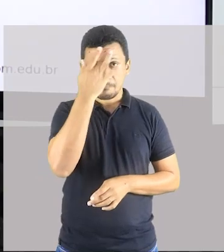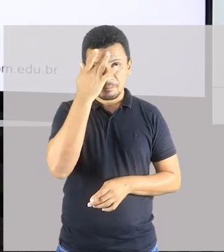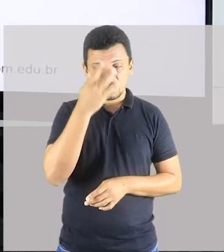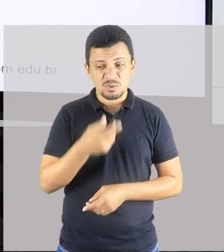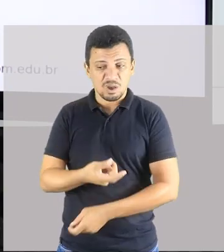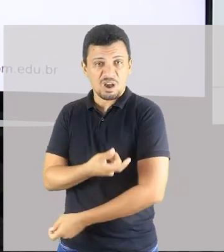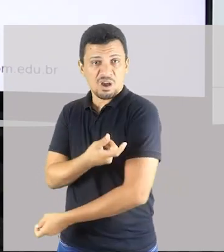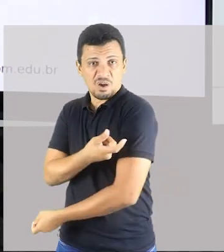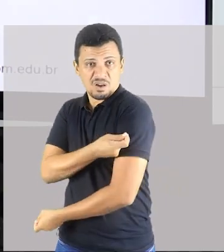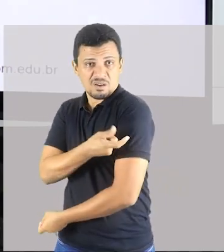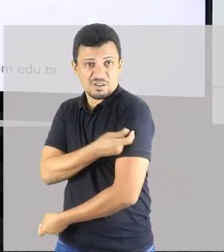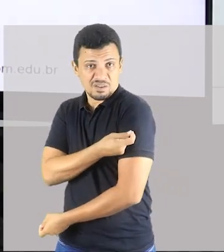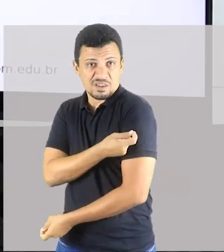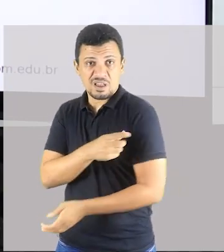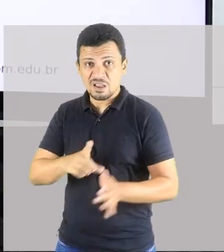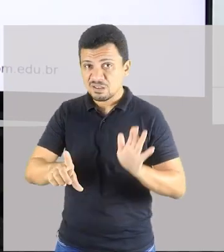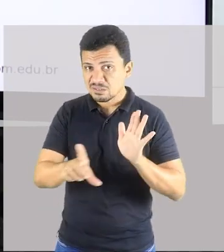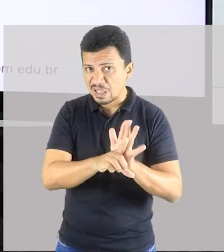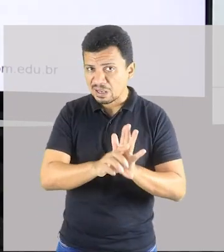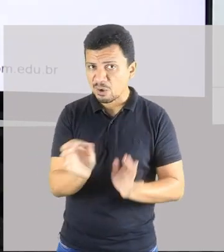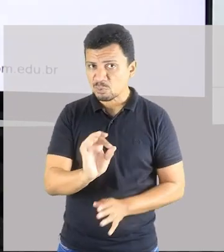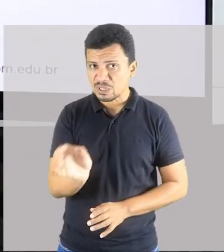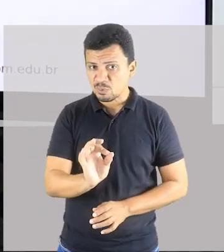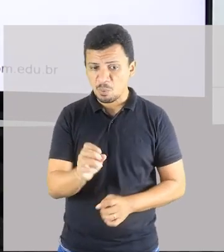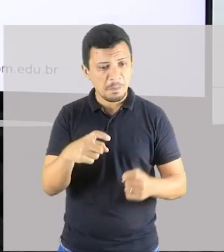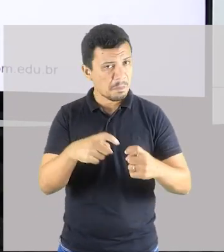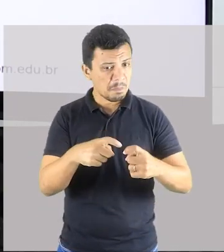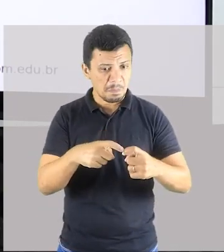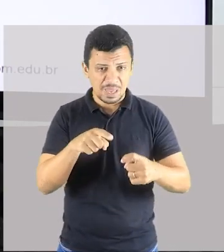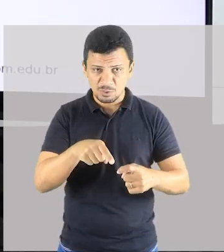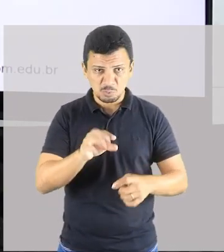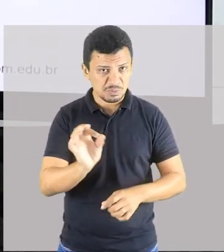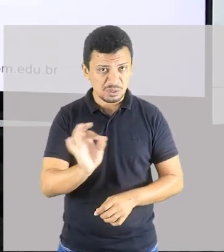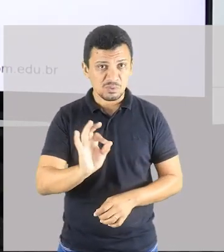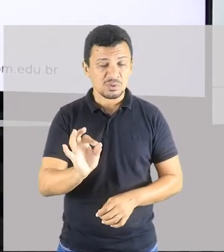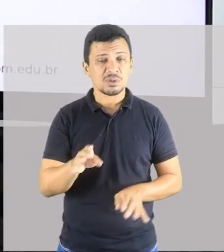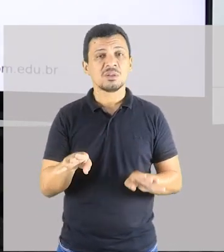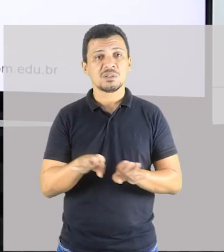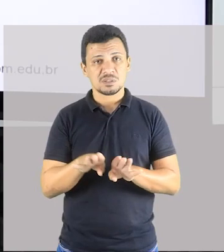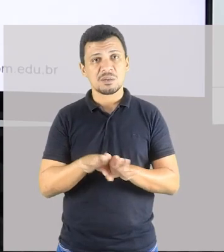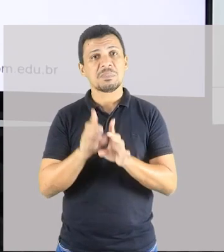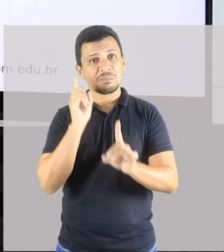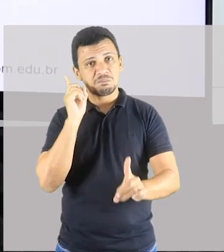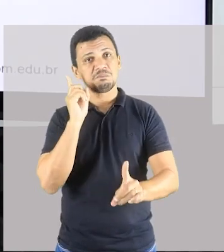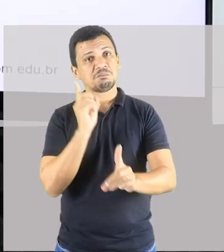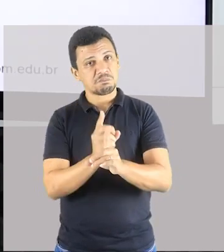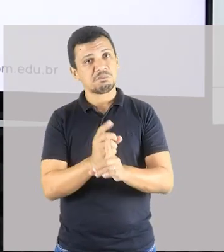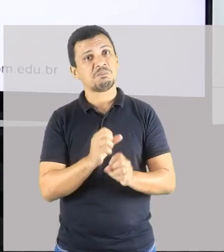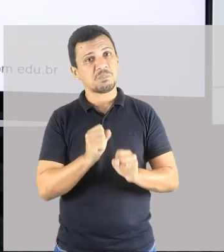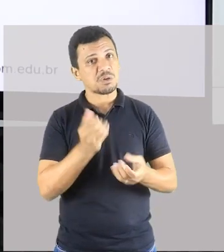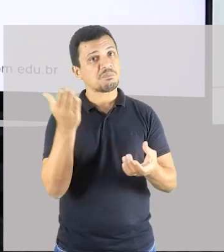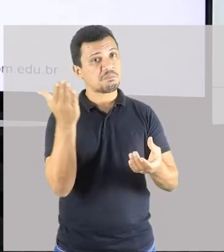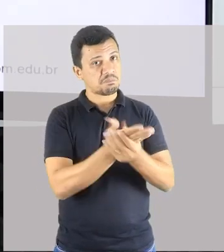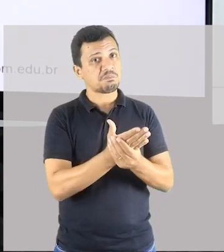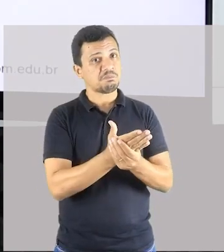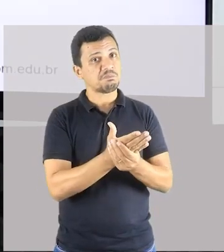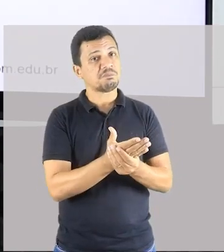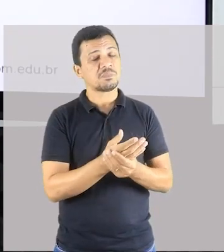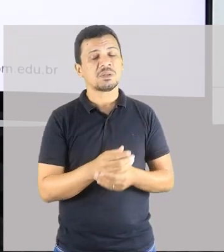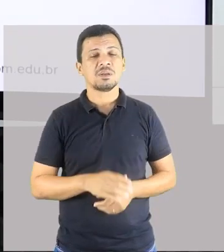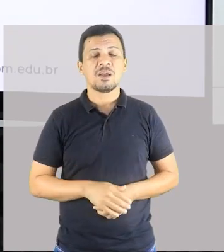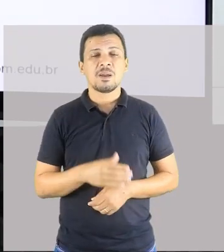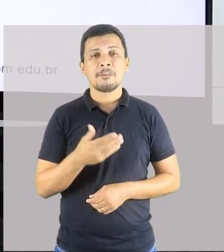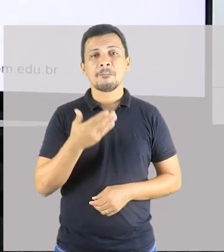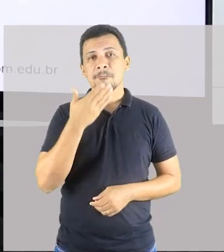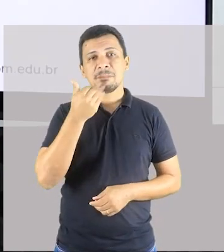de forma ilegal, se não for médico, também vai ser atuado em flagrante, beleza? Então, a melhor